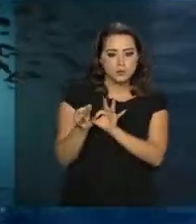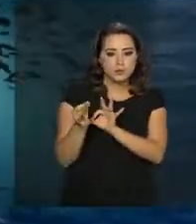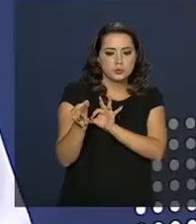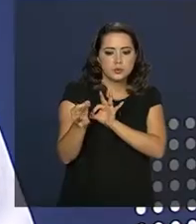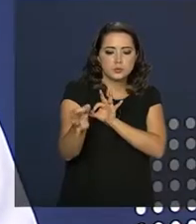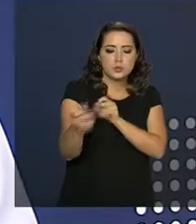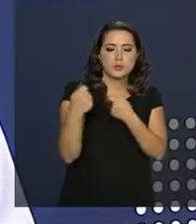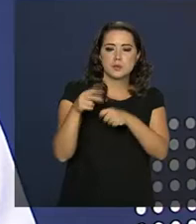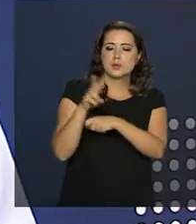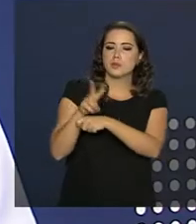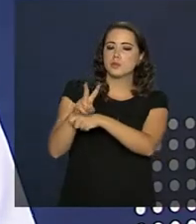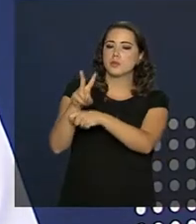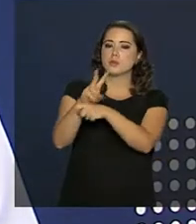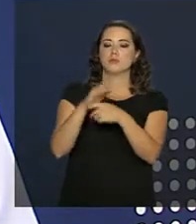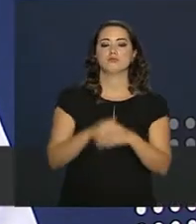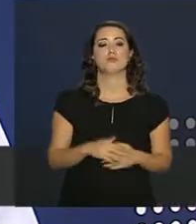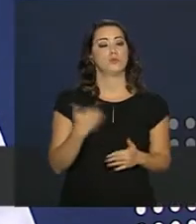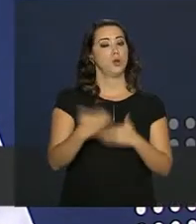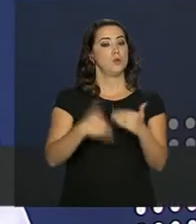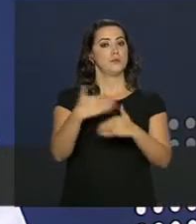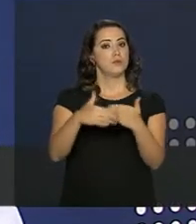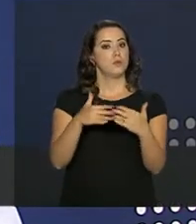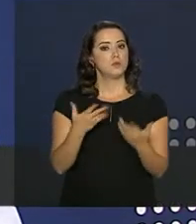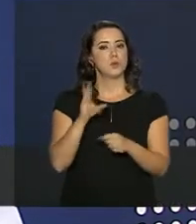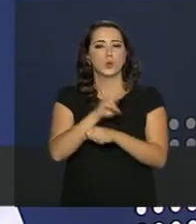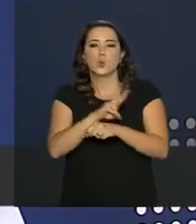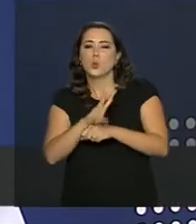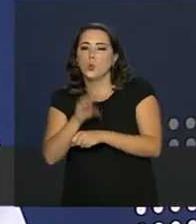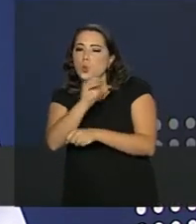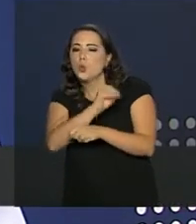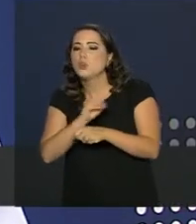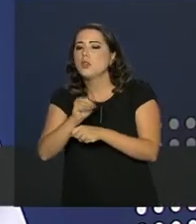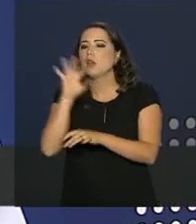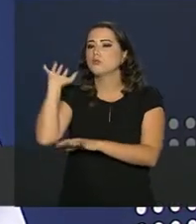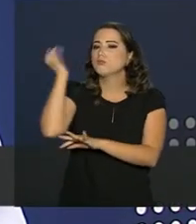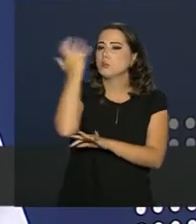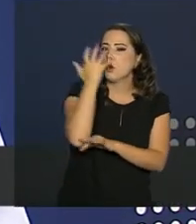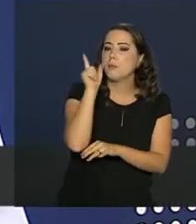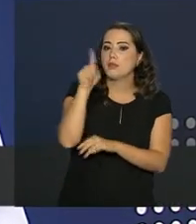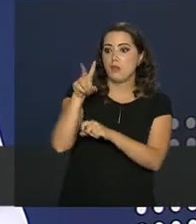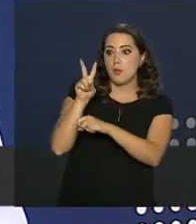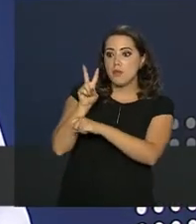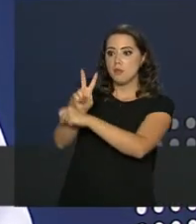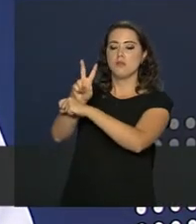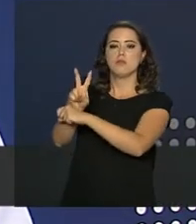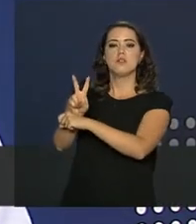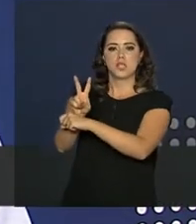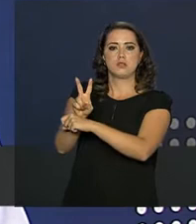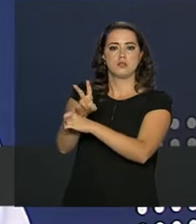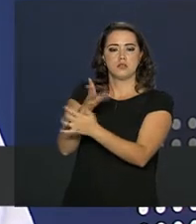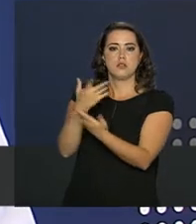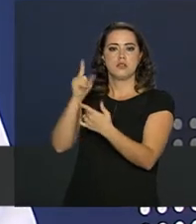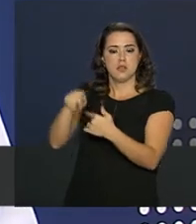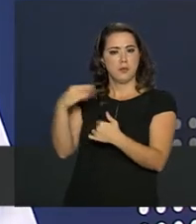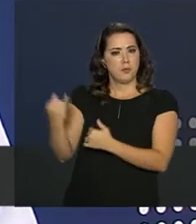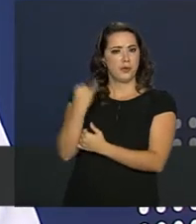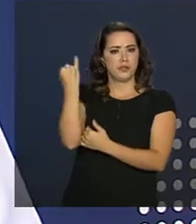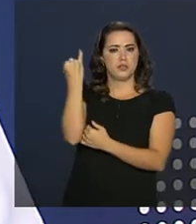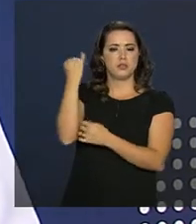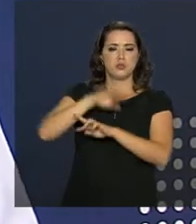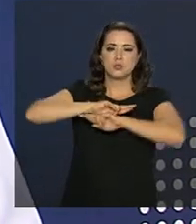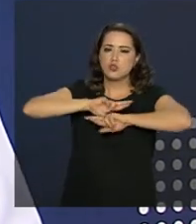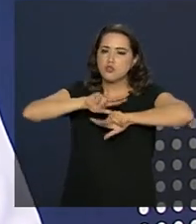O desenvolvimento, a preservação ambiental, a defesa são preponderantes e são importantes nesse conjunto